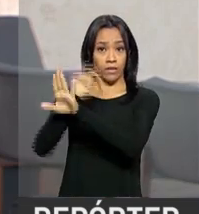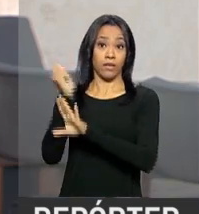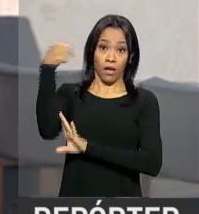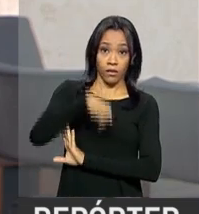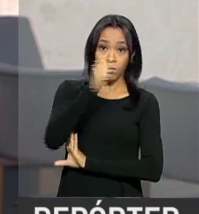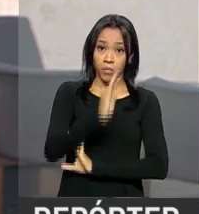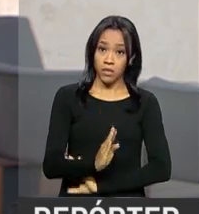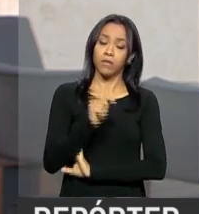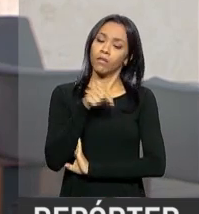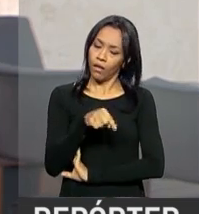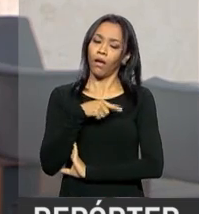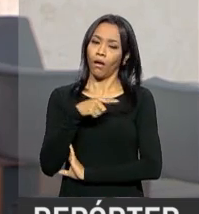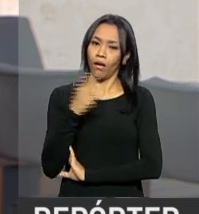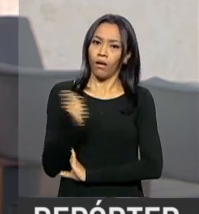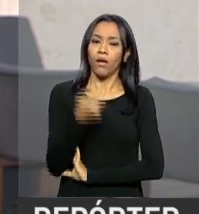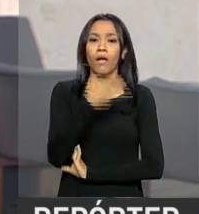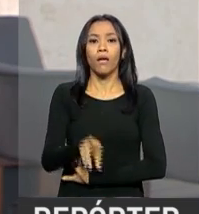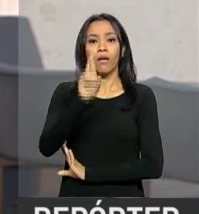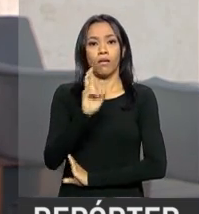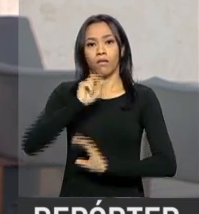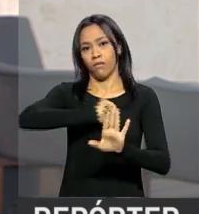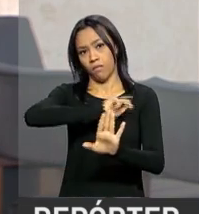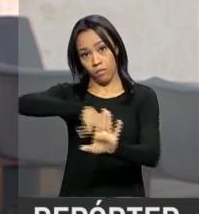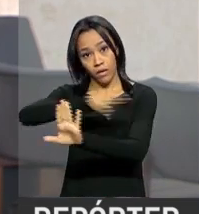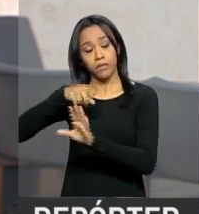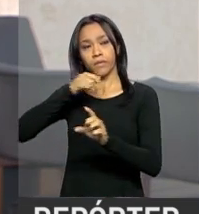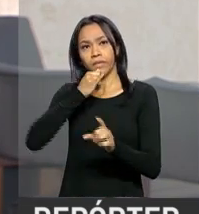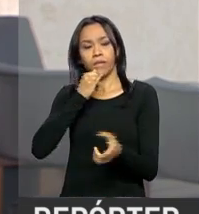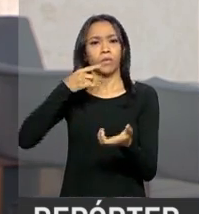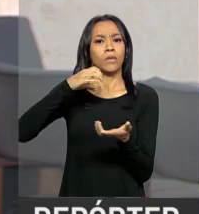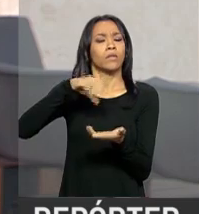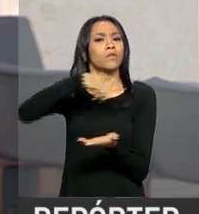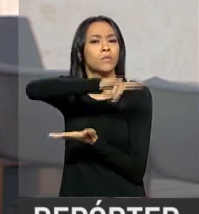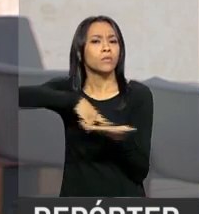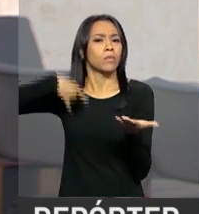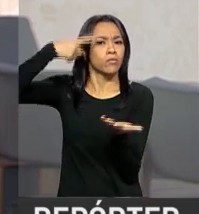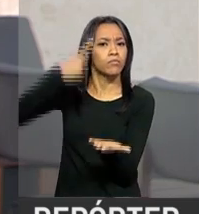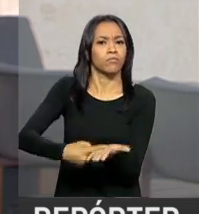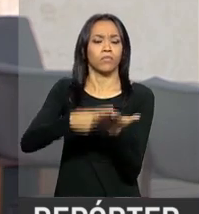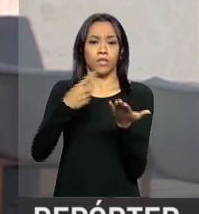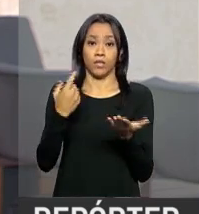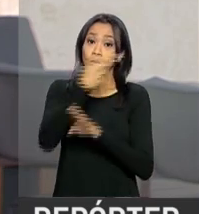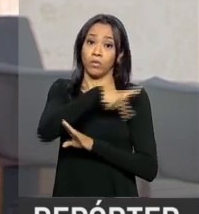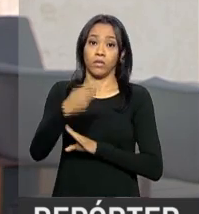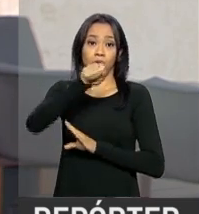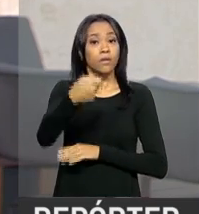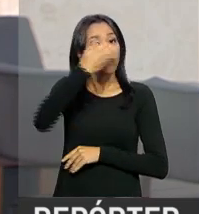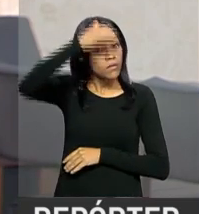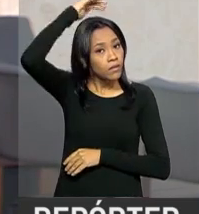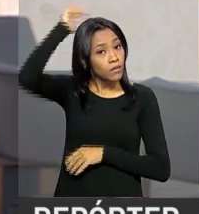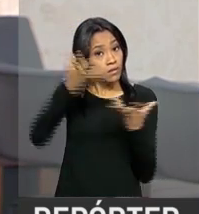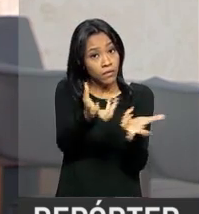plenos poderes para representar o país e também para concluir tratados. O presidente interino Michel Temer recebeu as